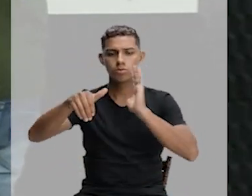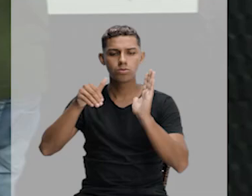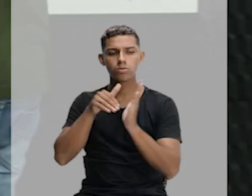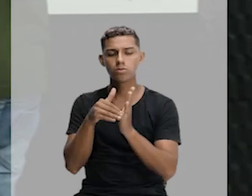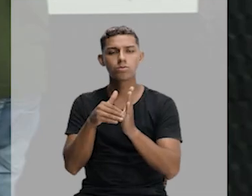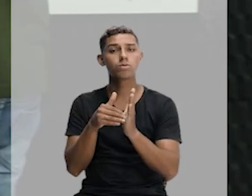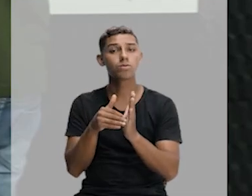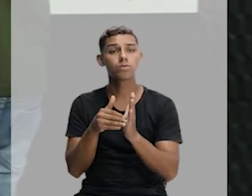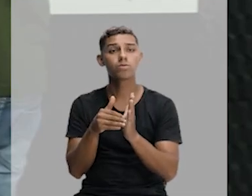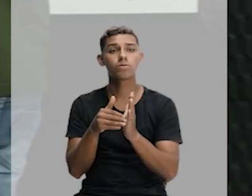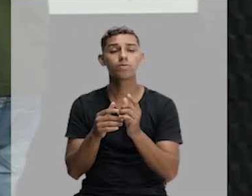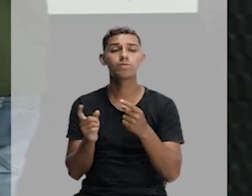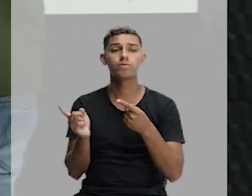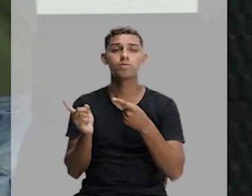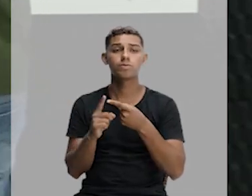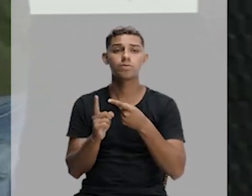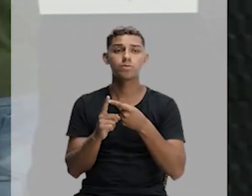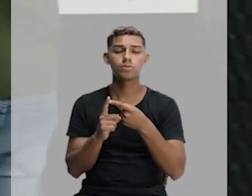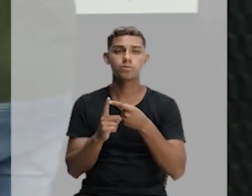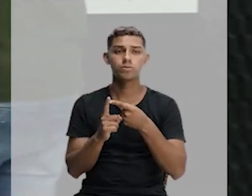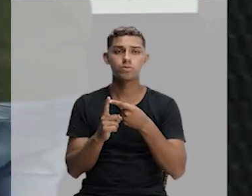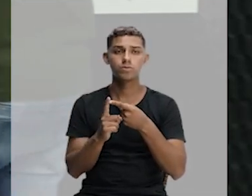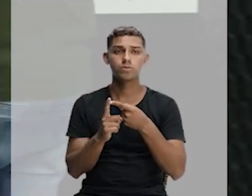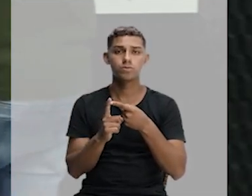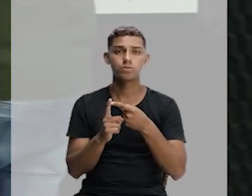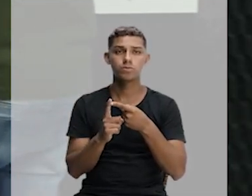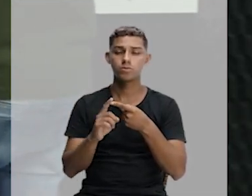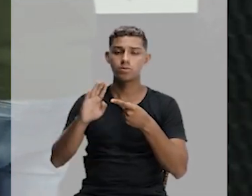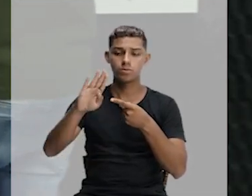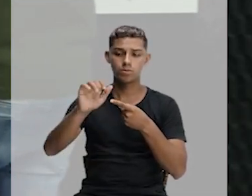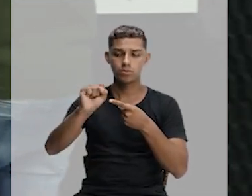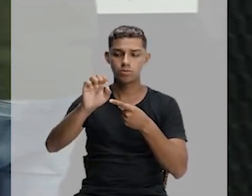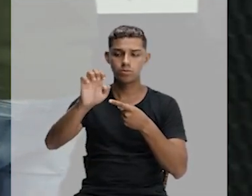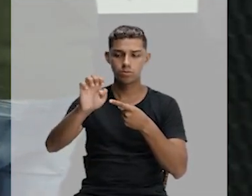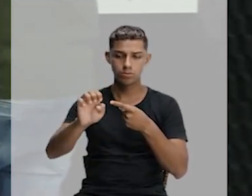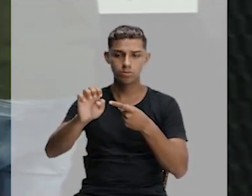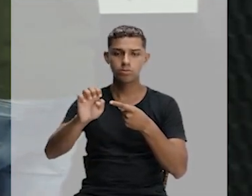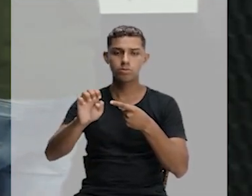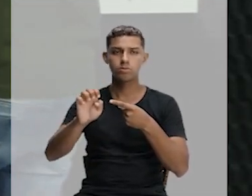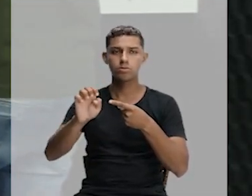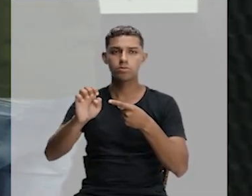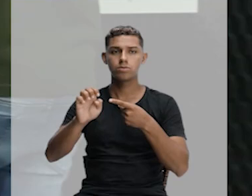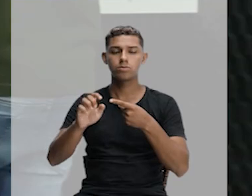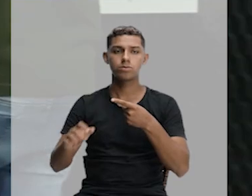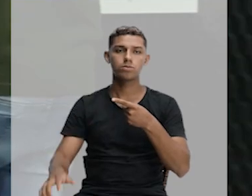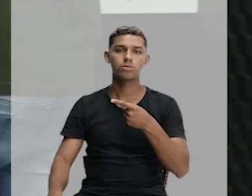vai ser o quê? Vai ser a área da base,